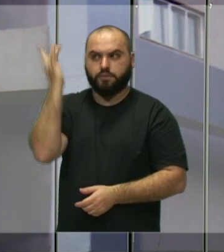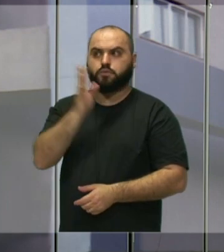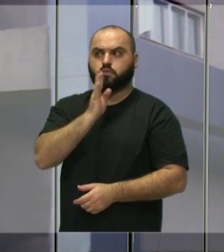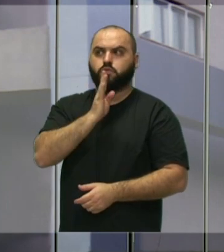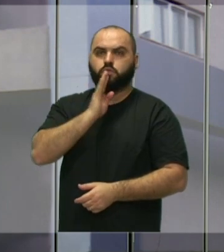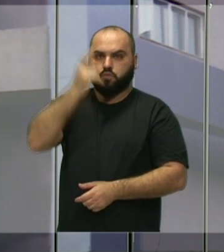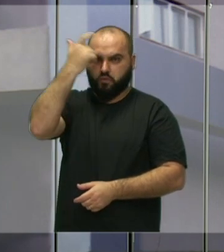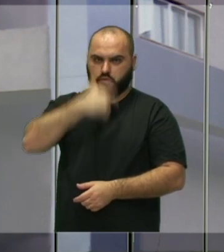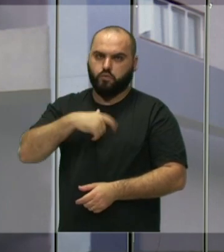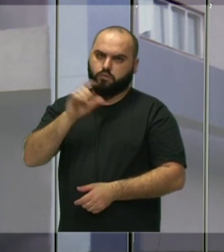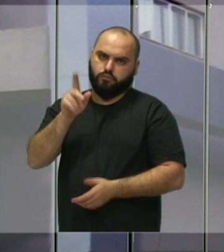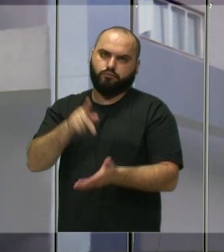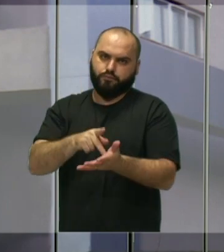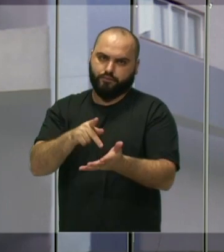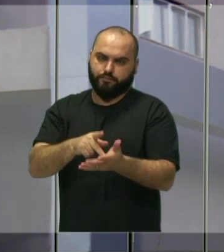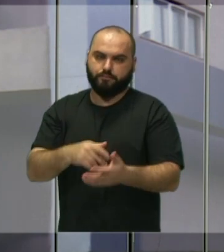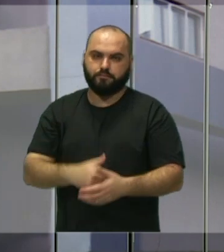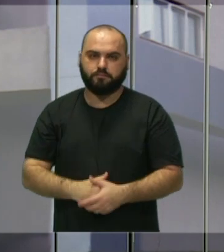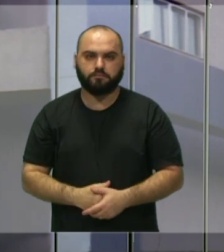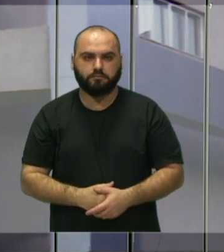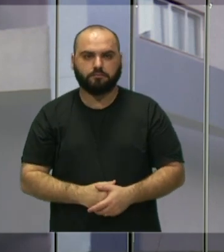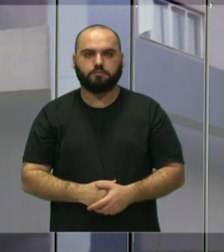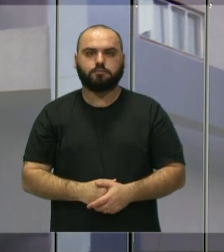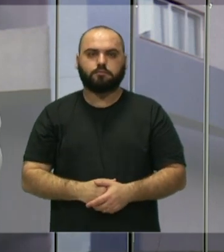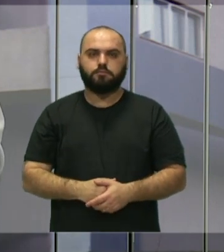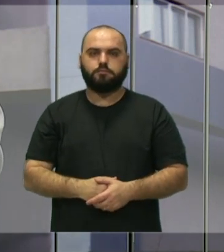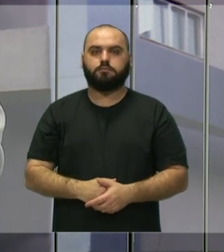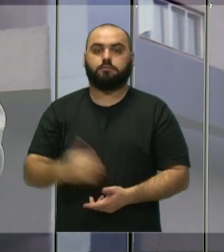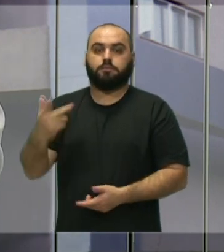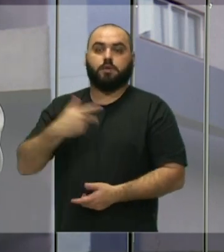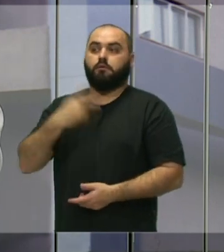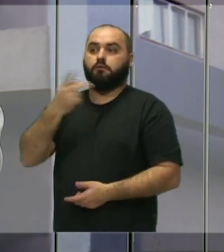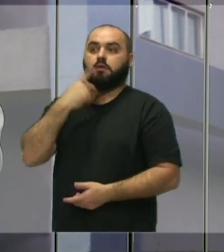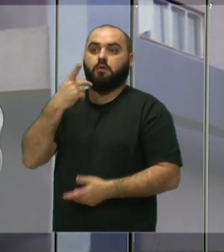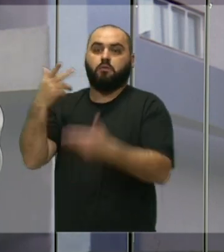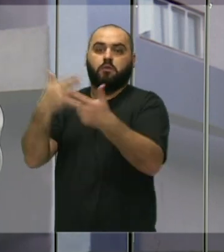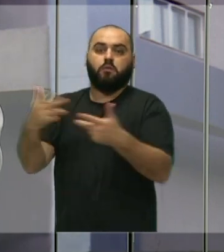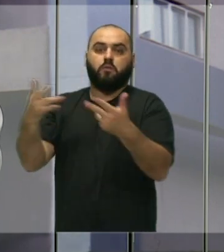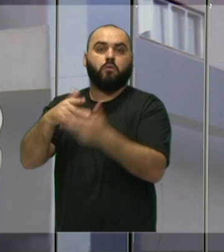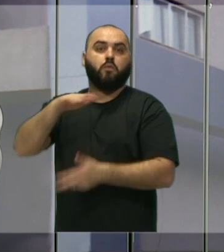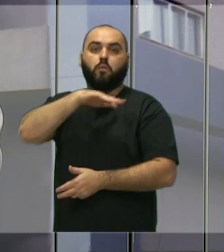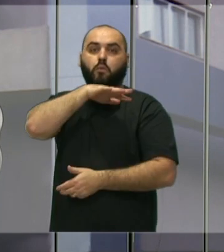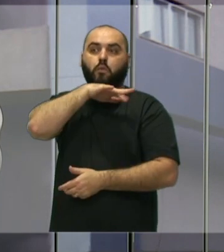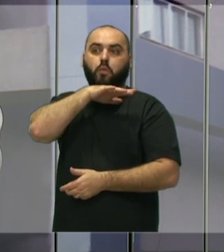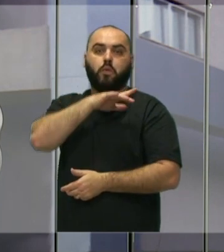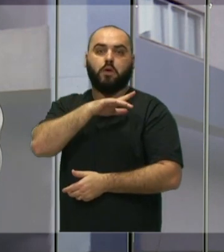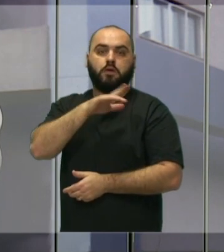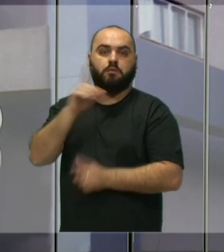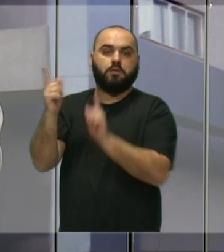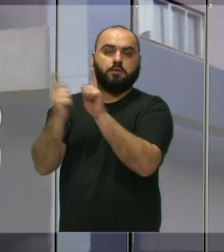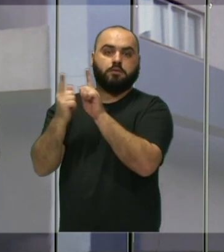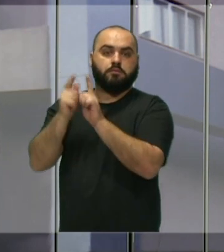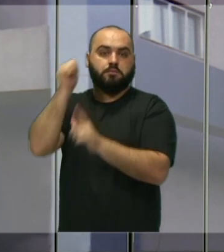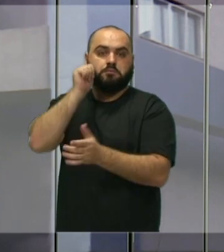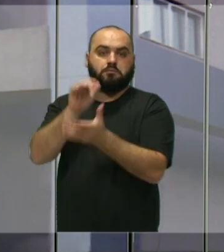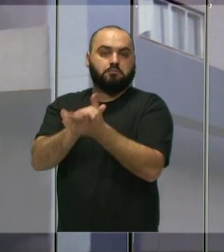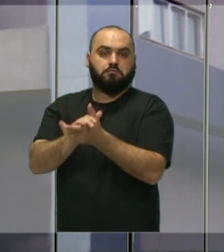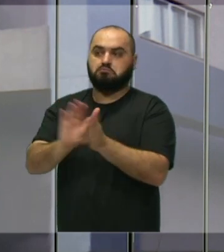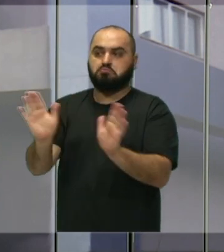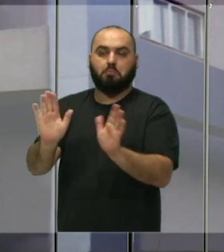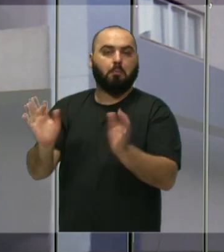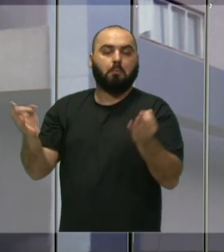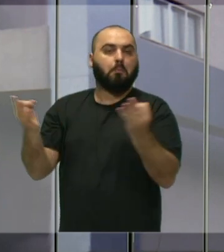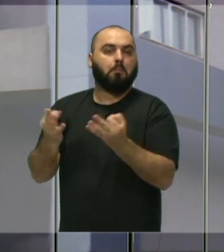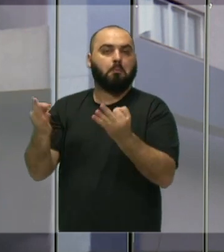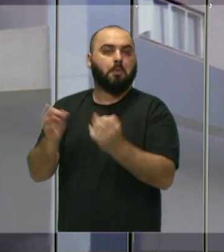né? Então, eu não tenho do que me queixar, eu, Osmar, com o atendimento que foi dado à minha esposa. Um excelente